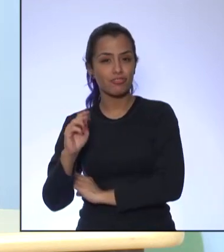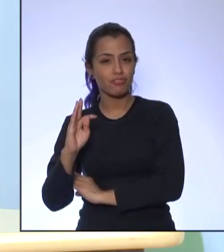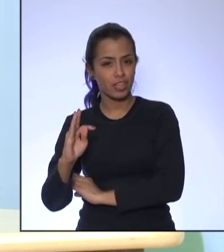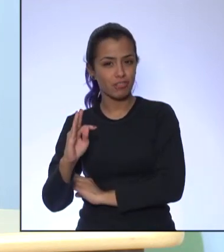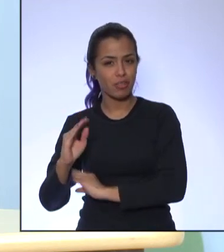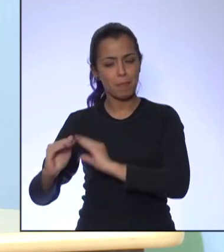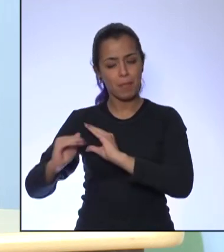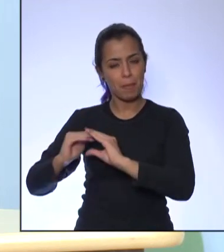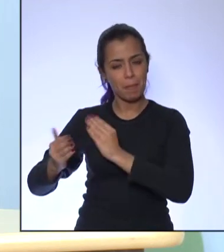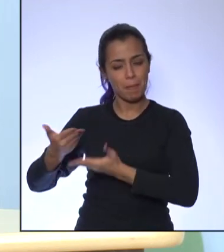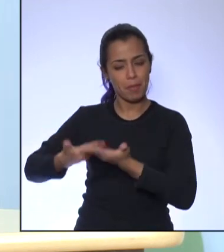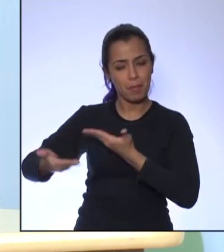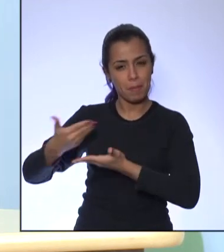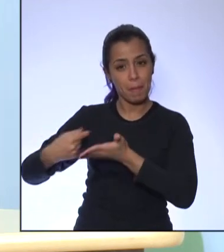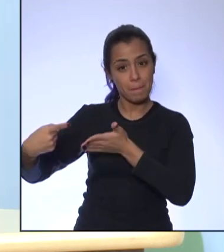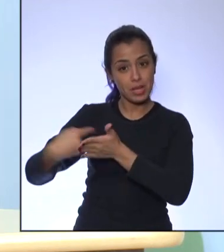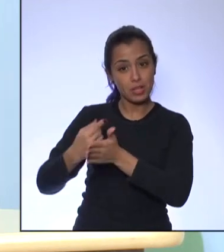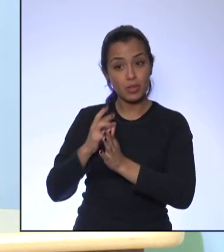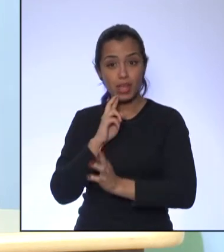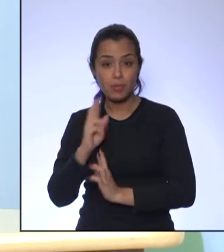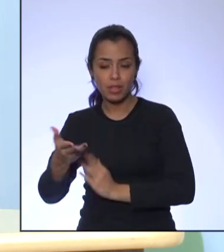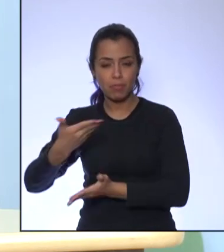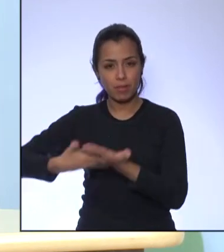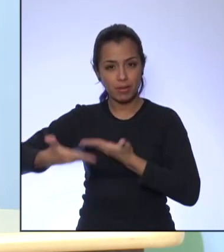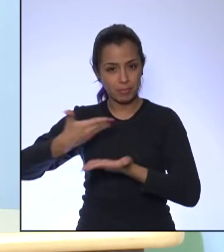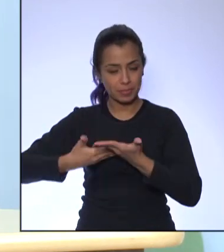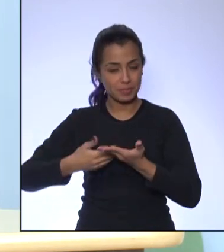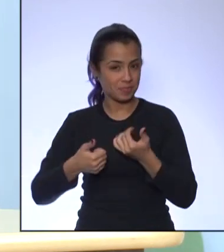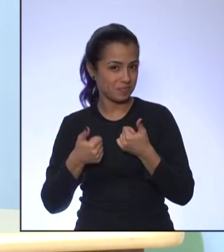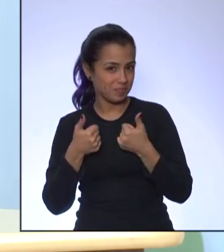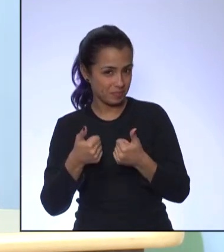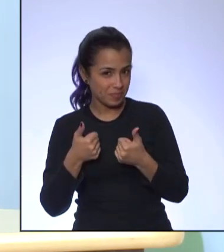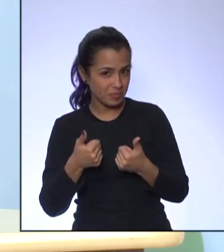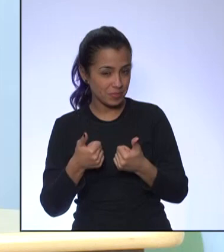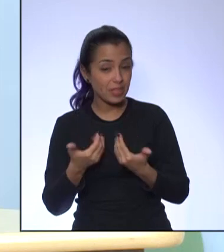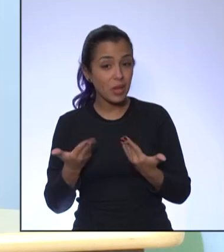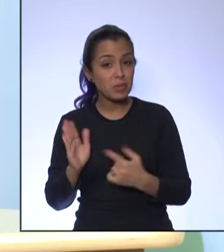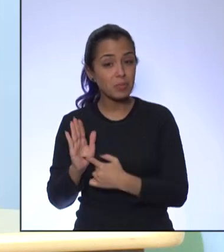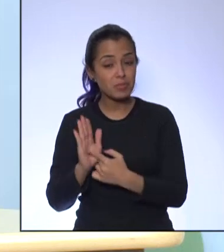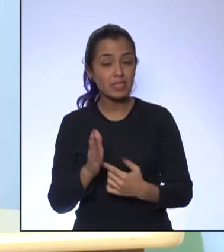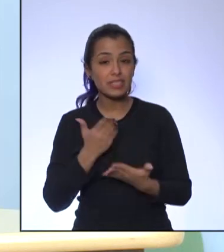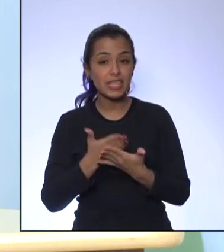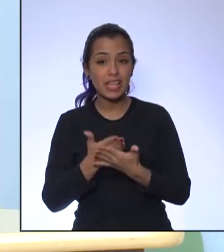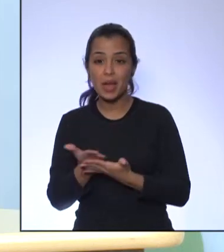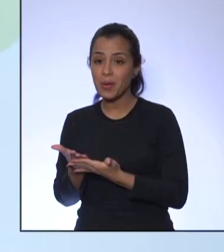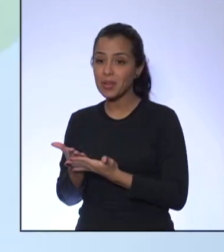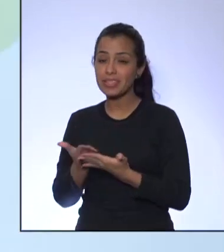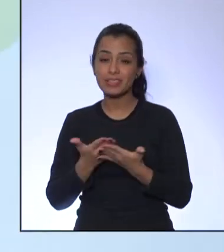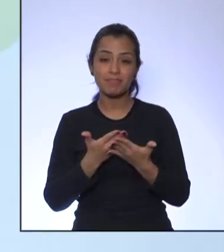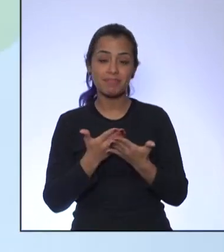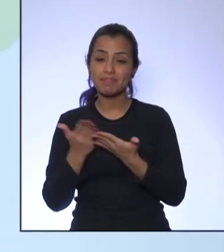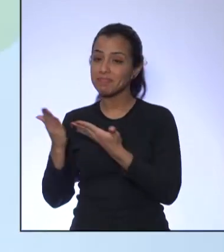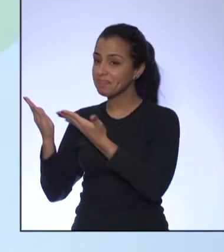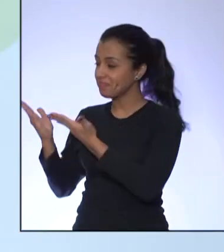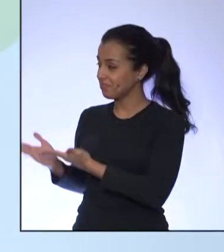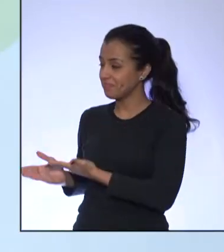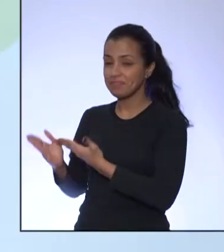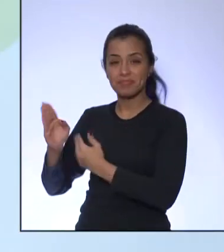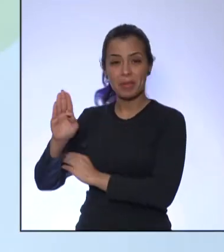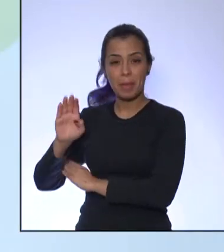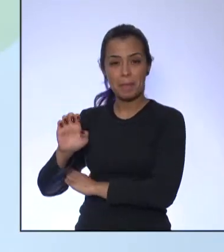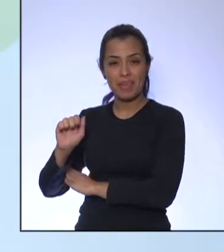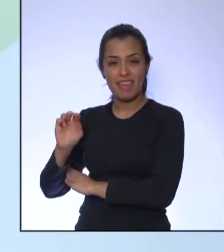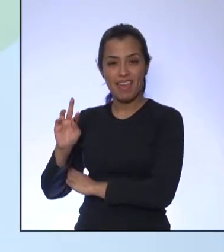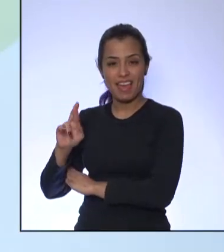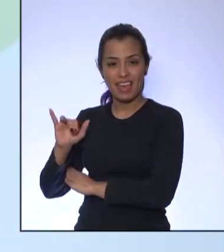suas perguntas e interagindo com a gente. Para apresentar essa aula, eu tenho aqui a professora Beatriz. Olá a